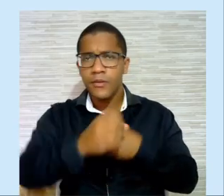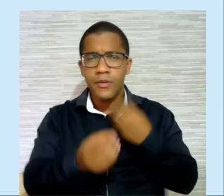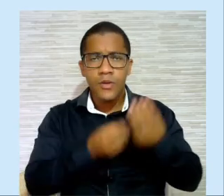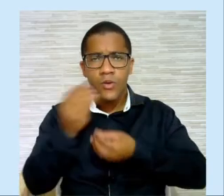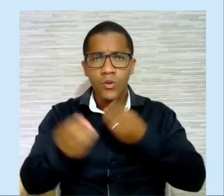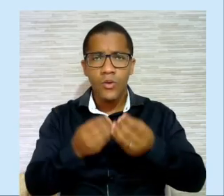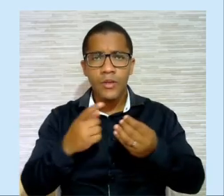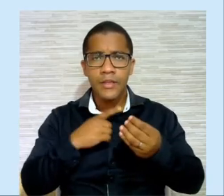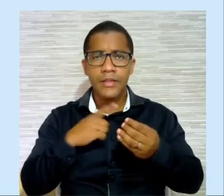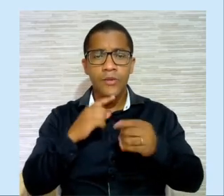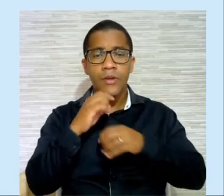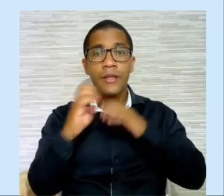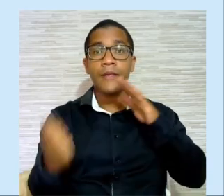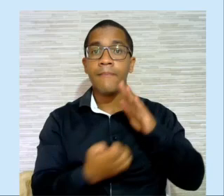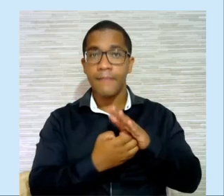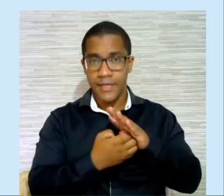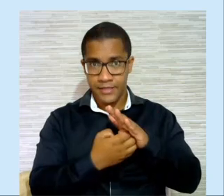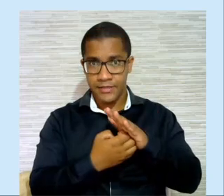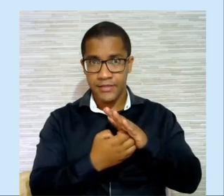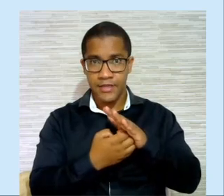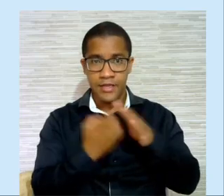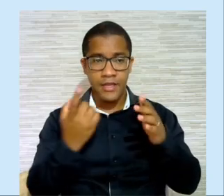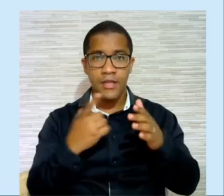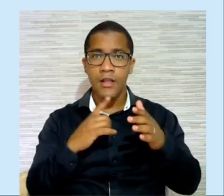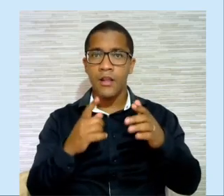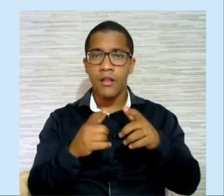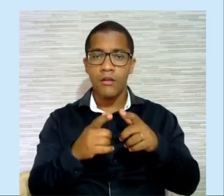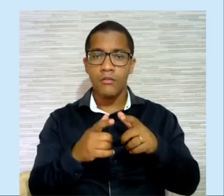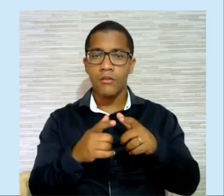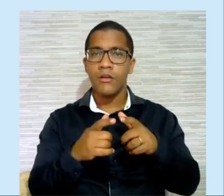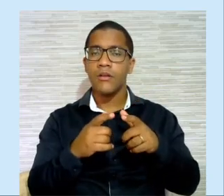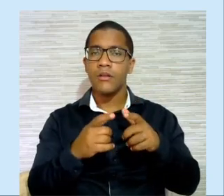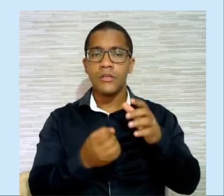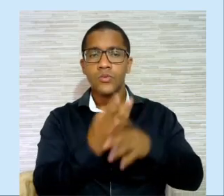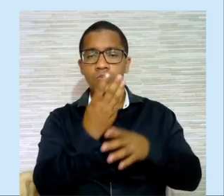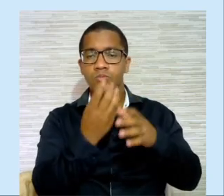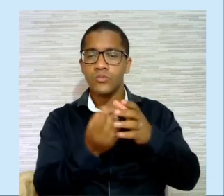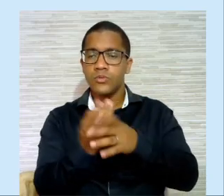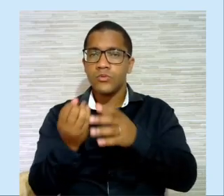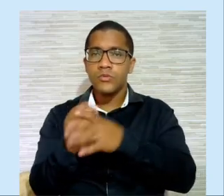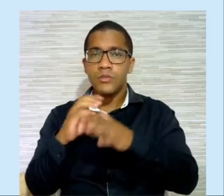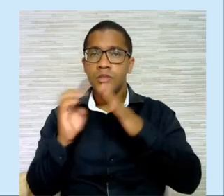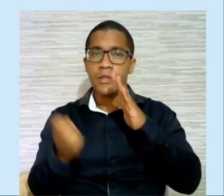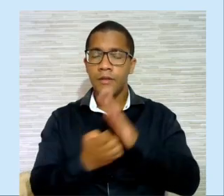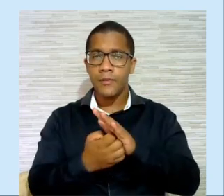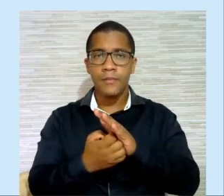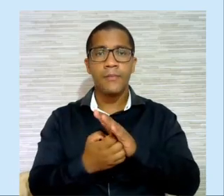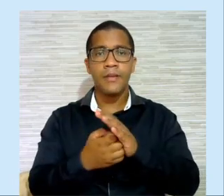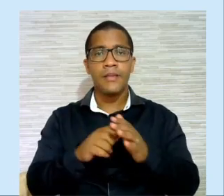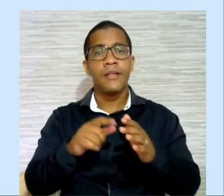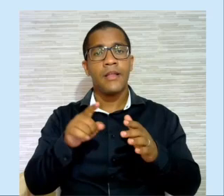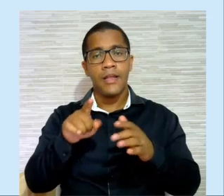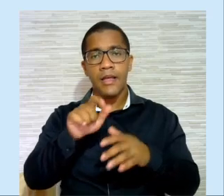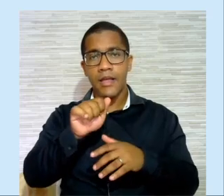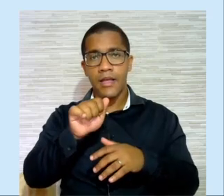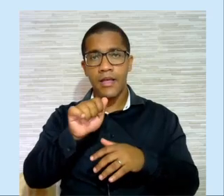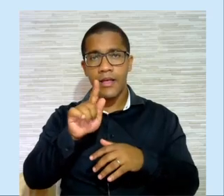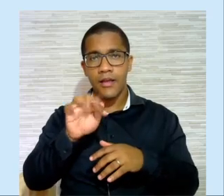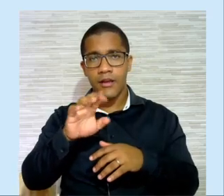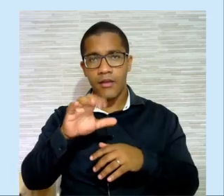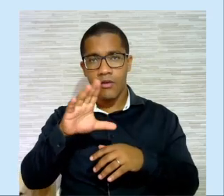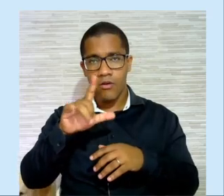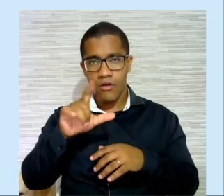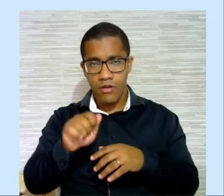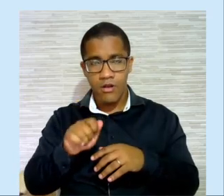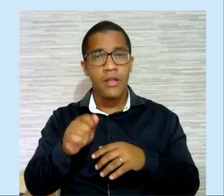produção criam empresas agrícolas, né? Empresas que se tornam essenciais, né, para a